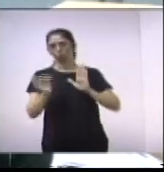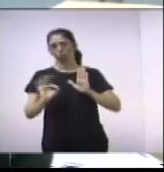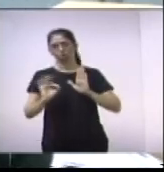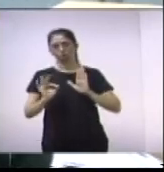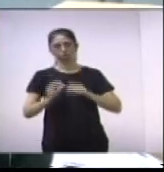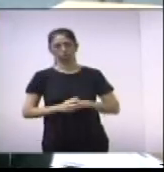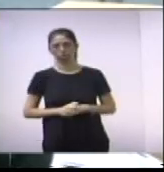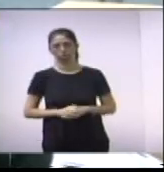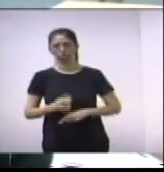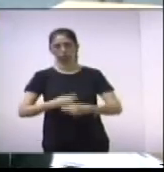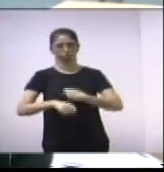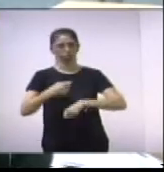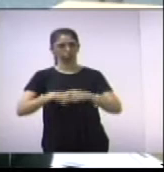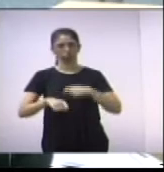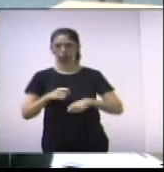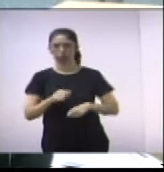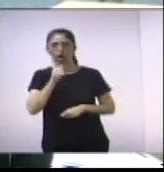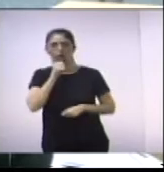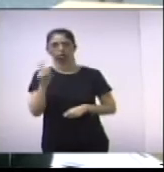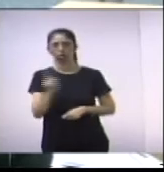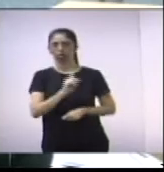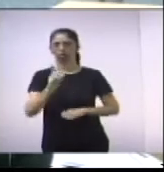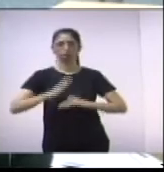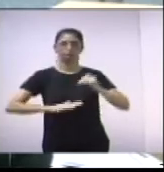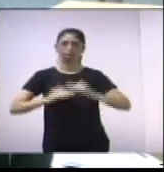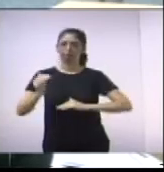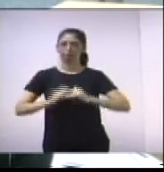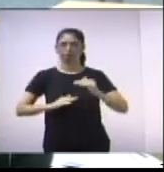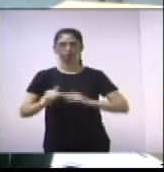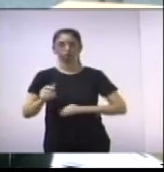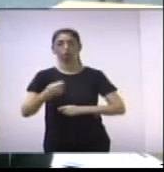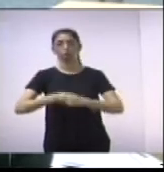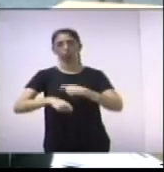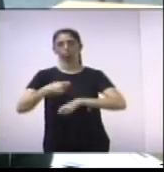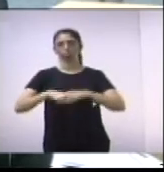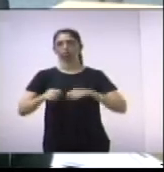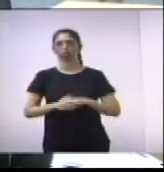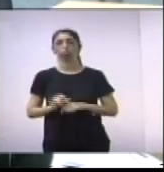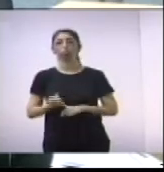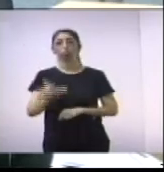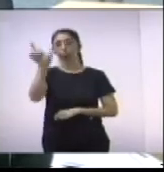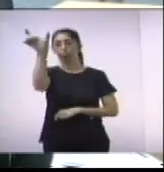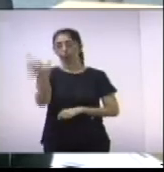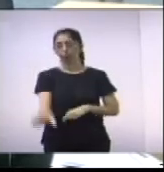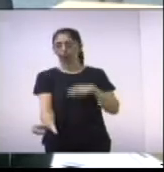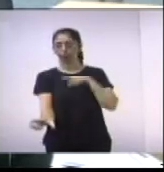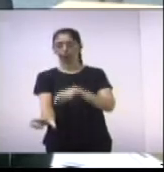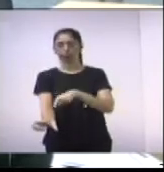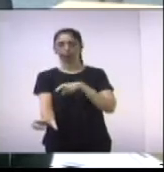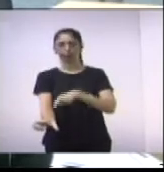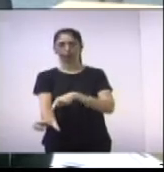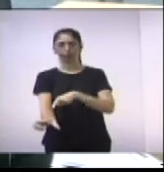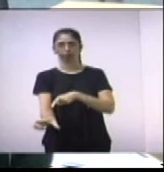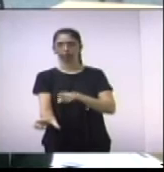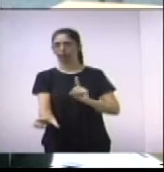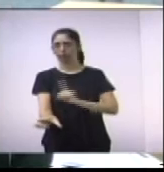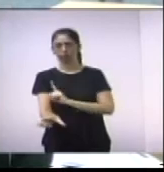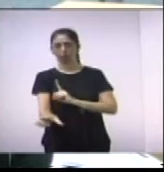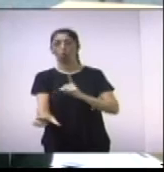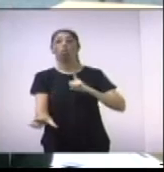administrativa, não praticou a pessoalidade do ato. Ele está dizendo que houve